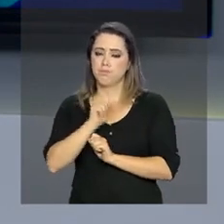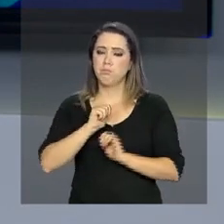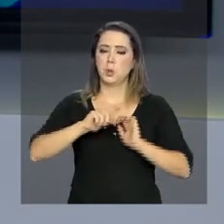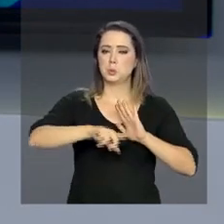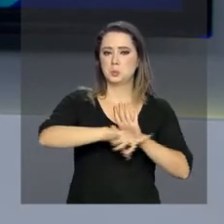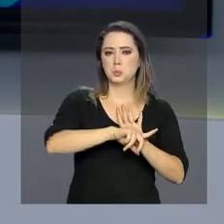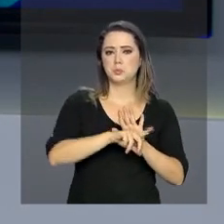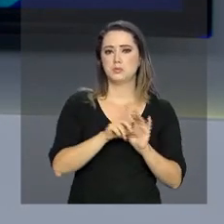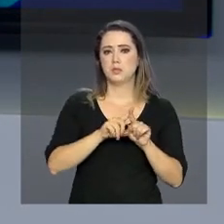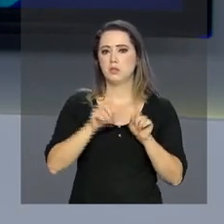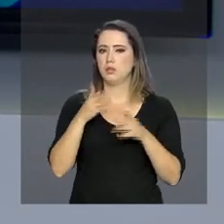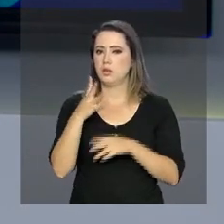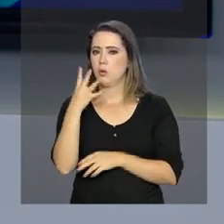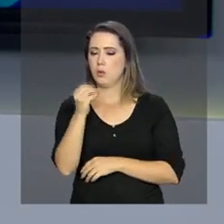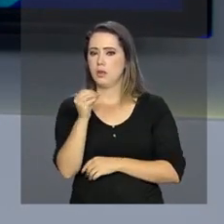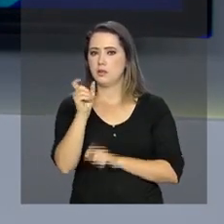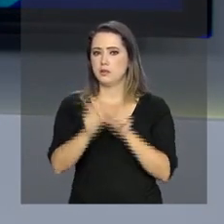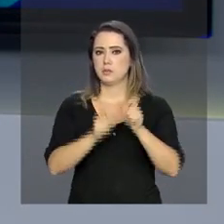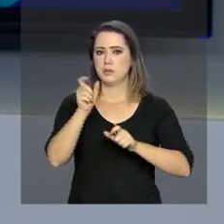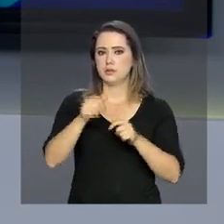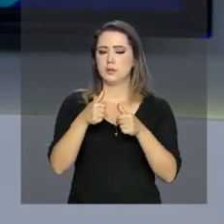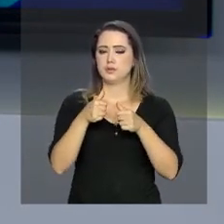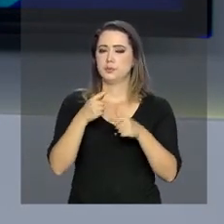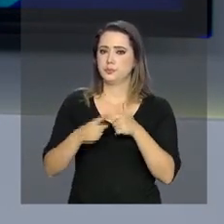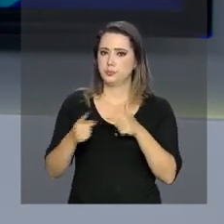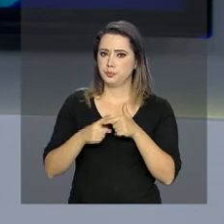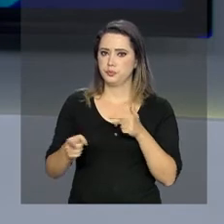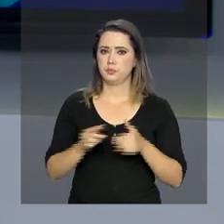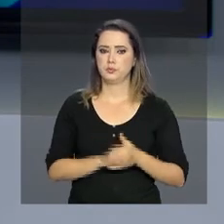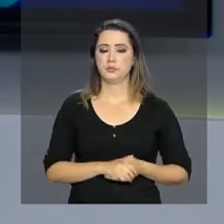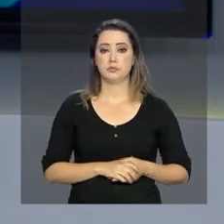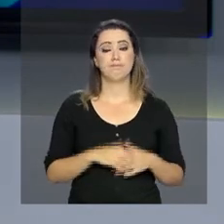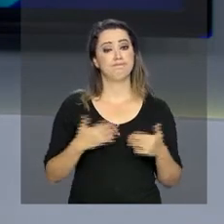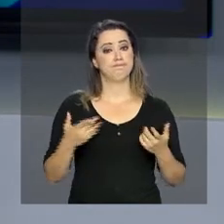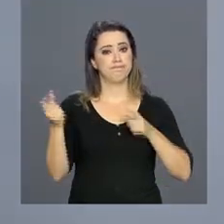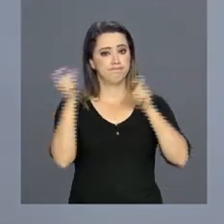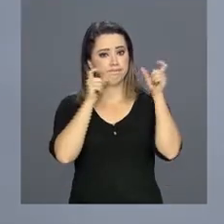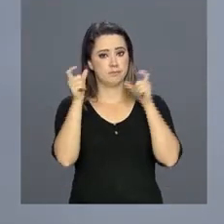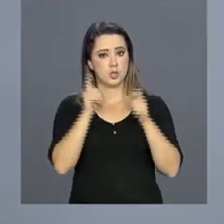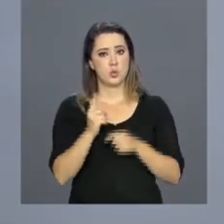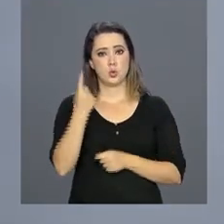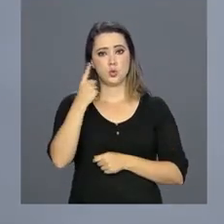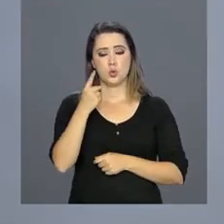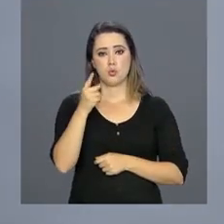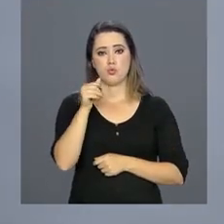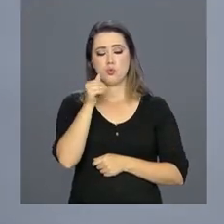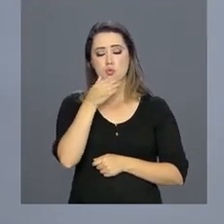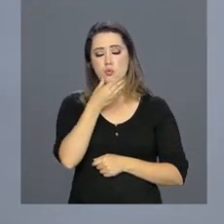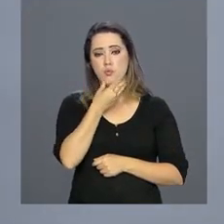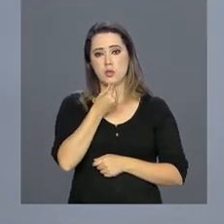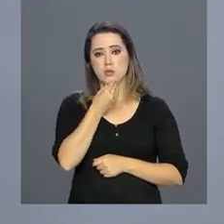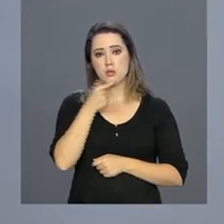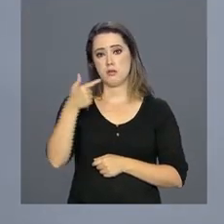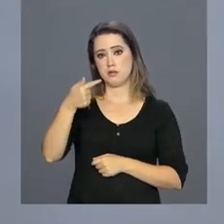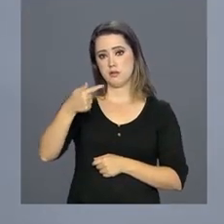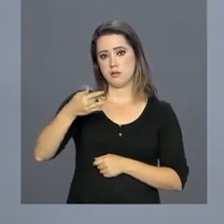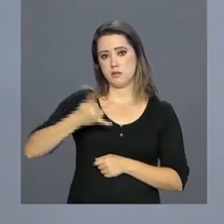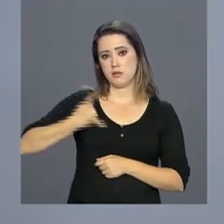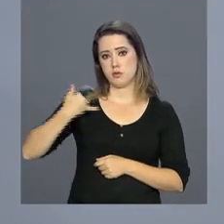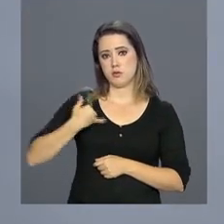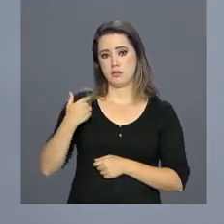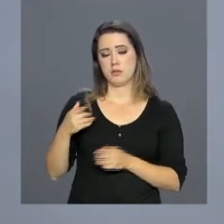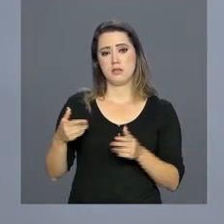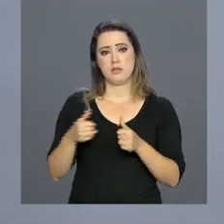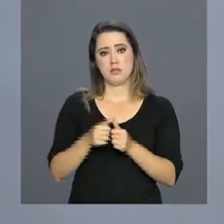a cerca de 40 brasileiros nesta situação chama atenção o caso de um menino de 7 anos que está até o